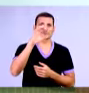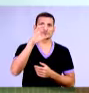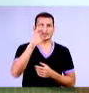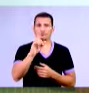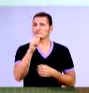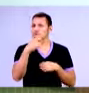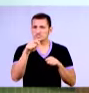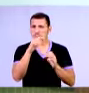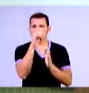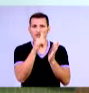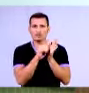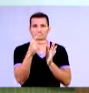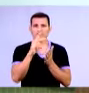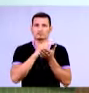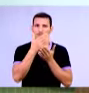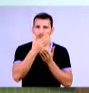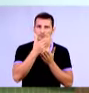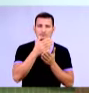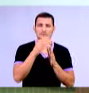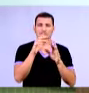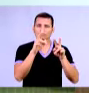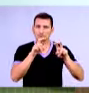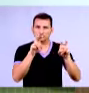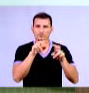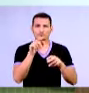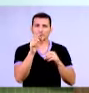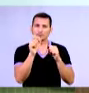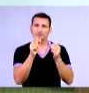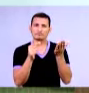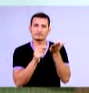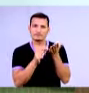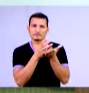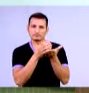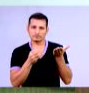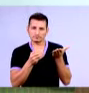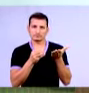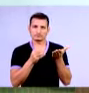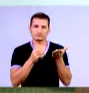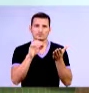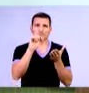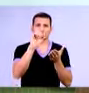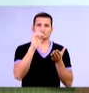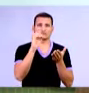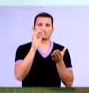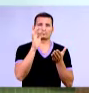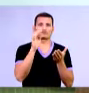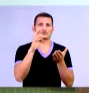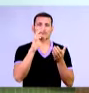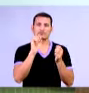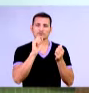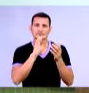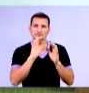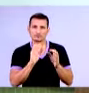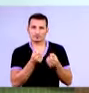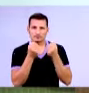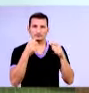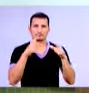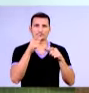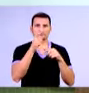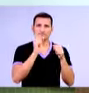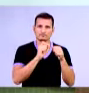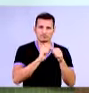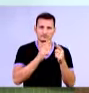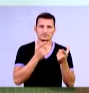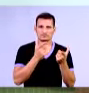seu computador, né? Através de um CD, através de um pendrive, você pode colocar os softwares de execução, você pode salvar os trabalhos que você fez